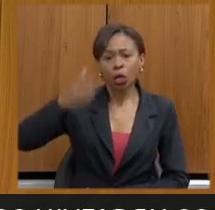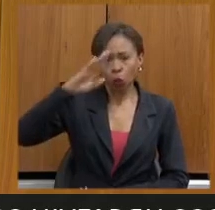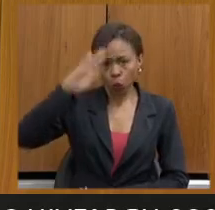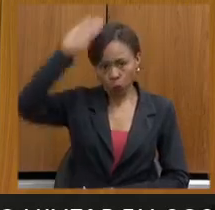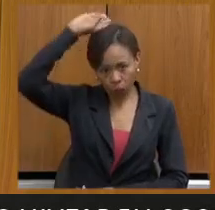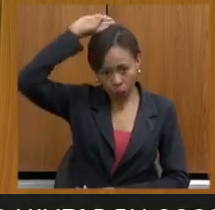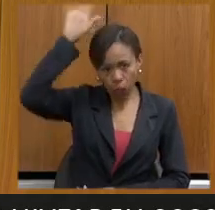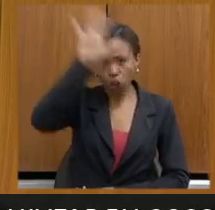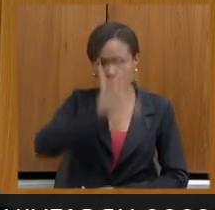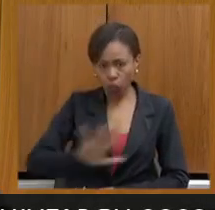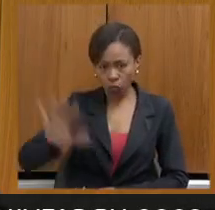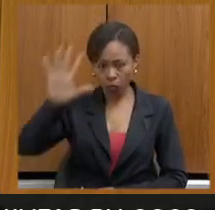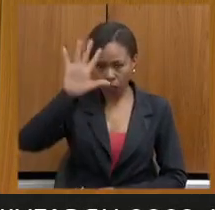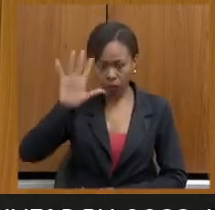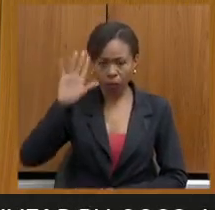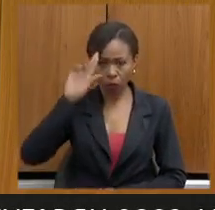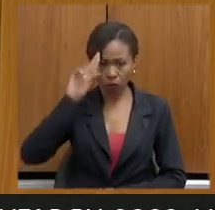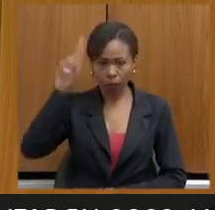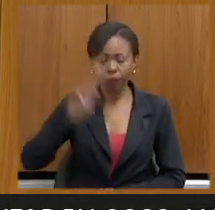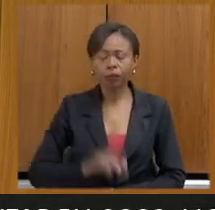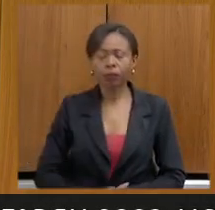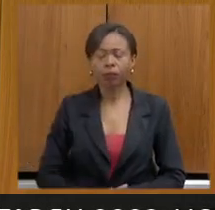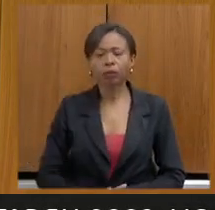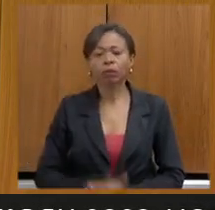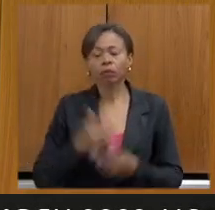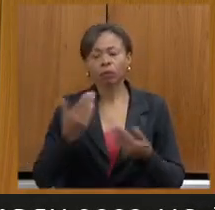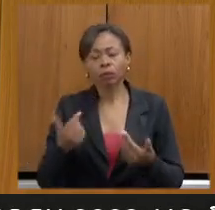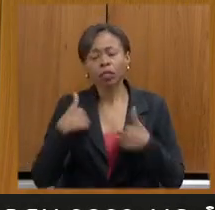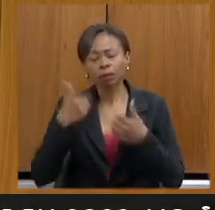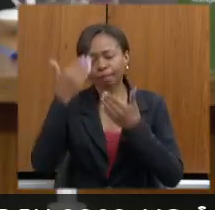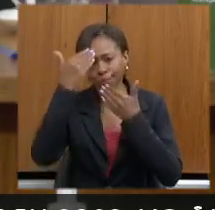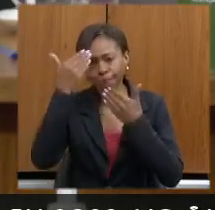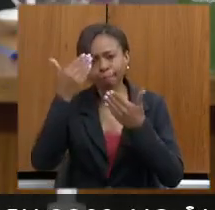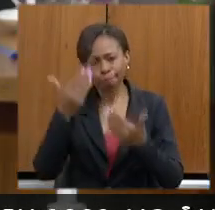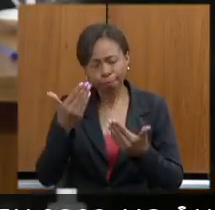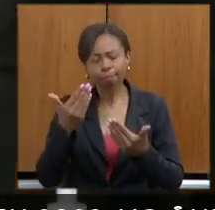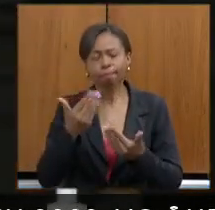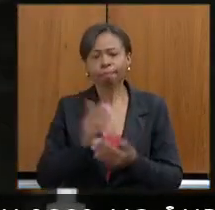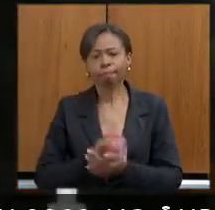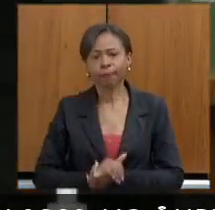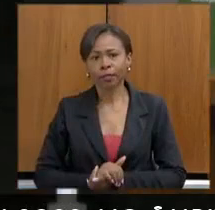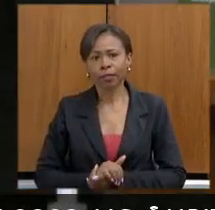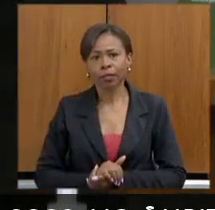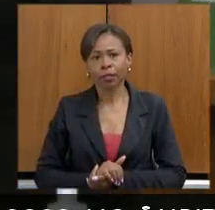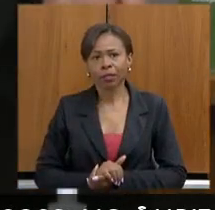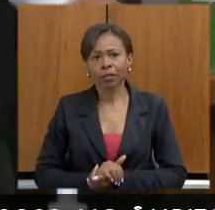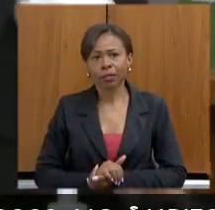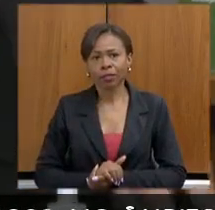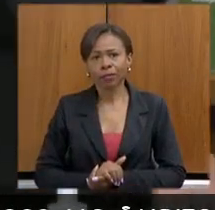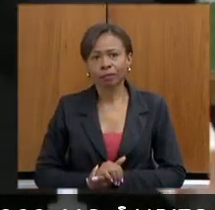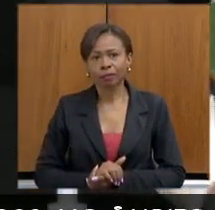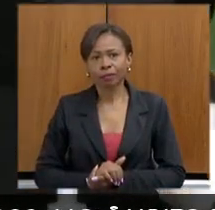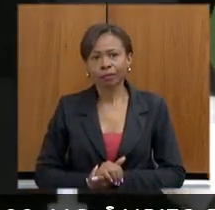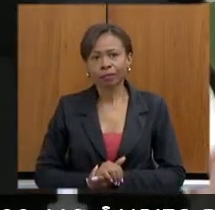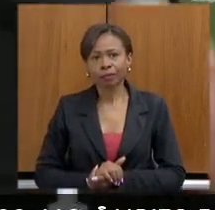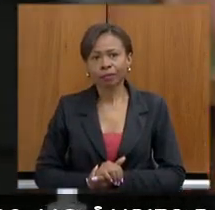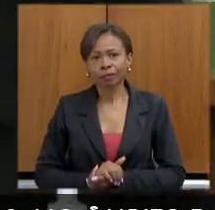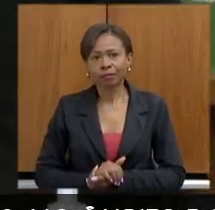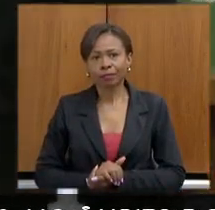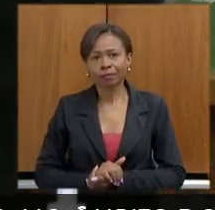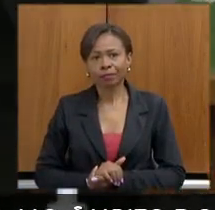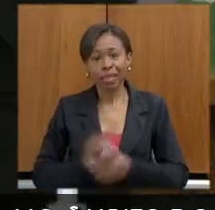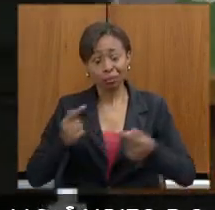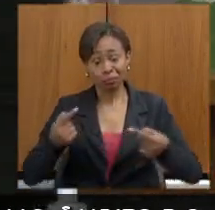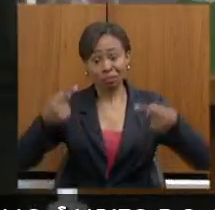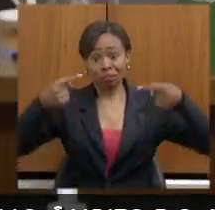momento eu só posso agradecer em nome de toda a Corporação essa competição